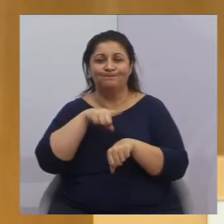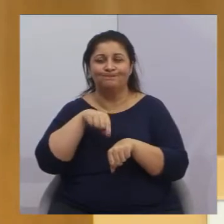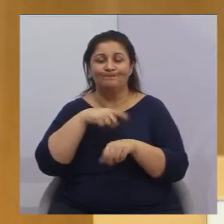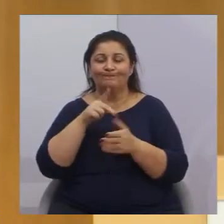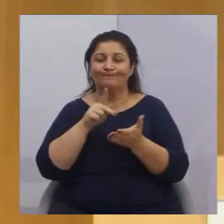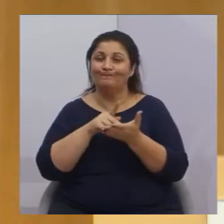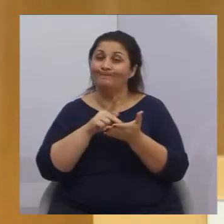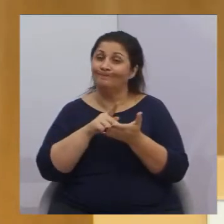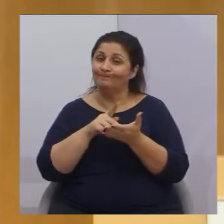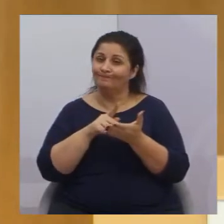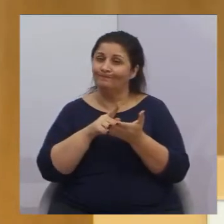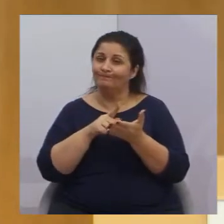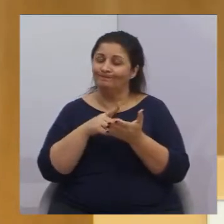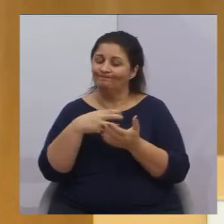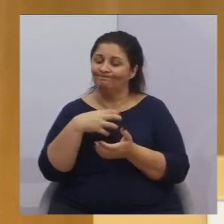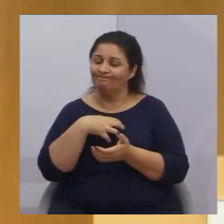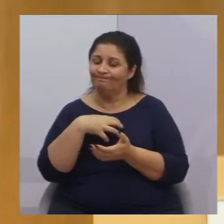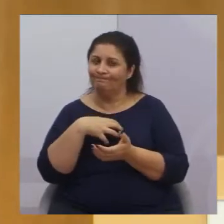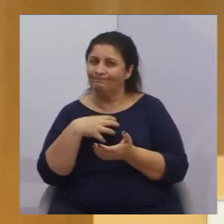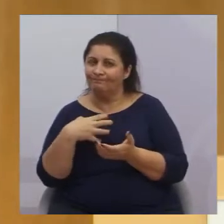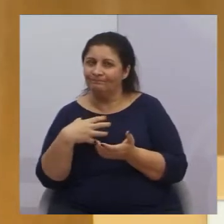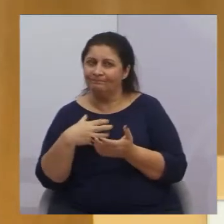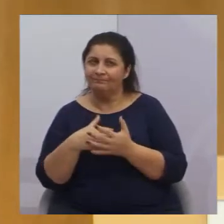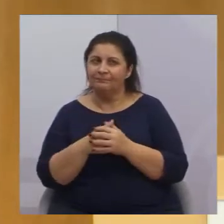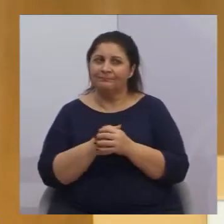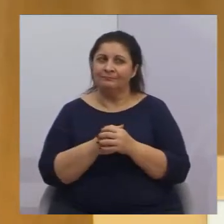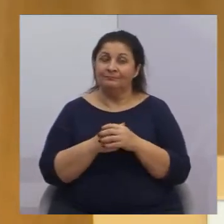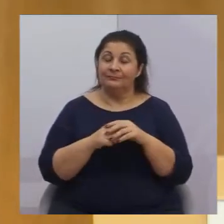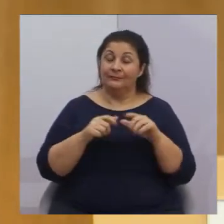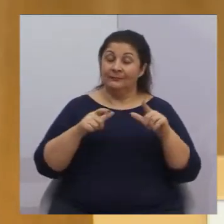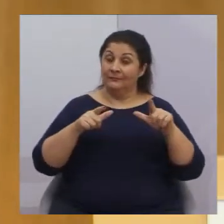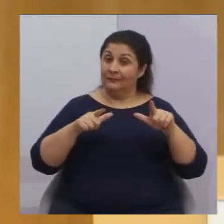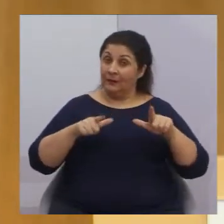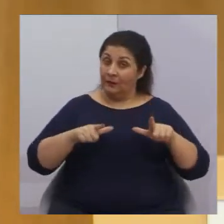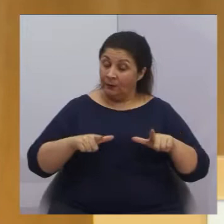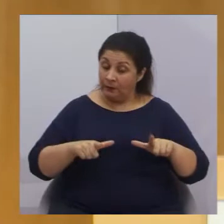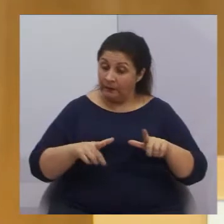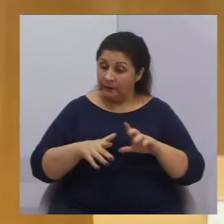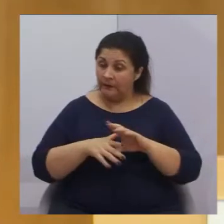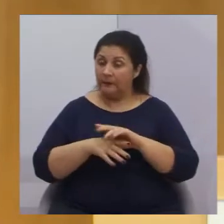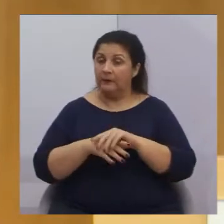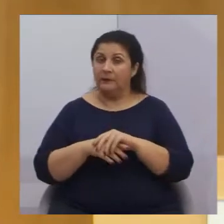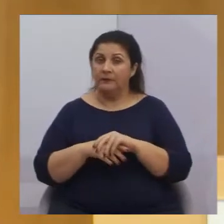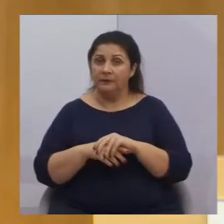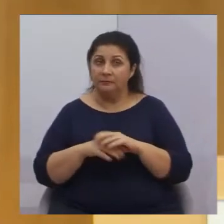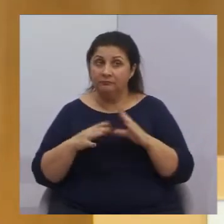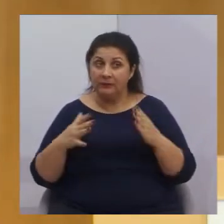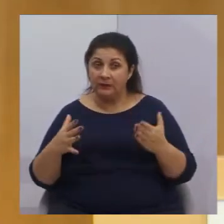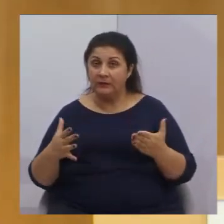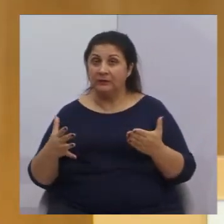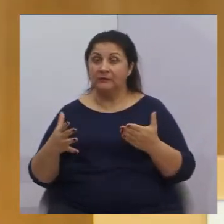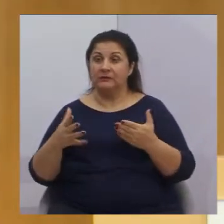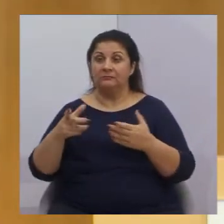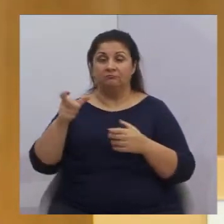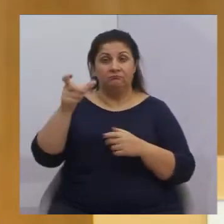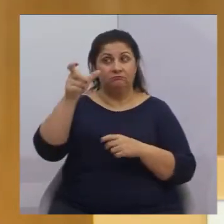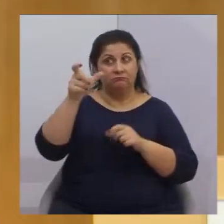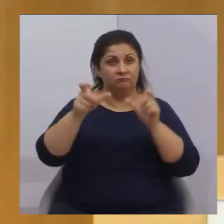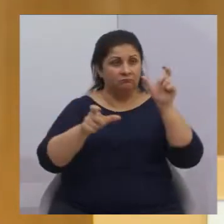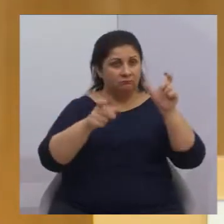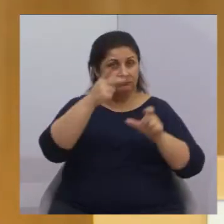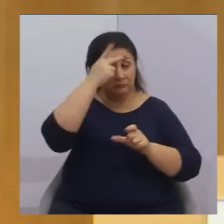se mostrando do ambiente, da gestão, das pessoas,